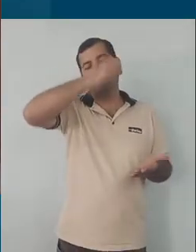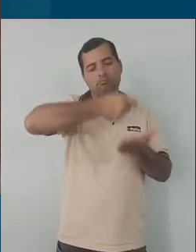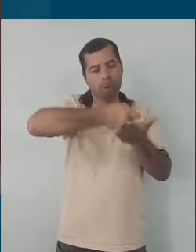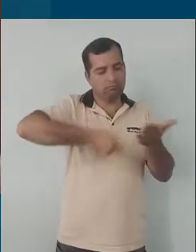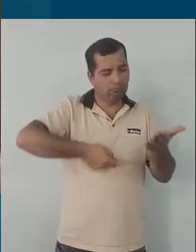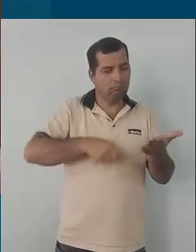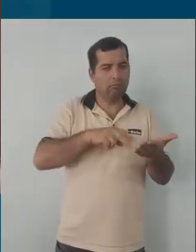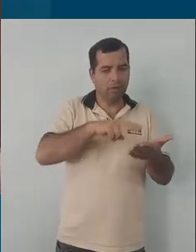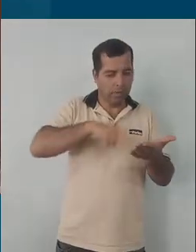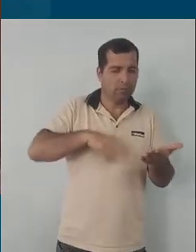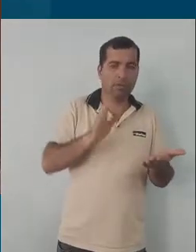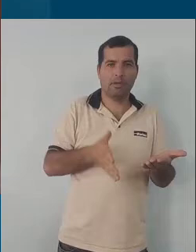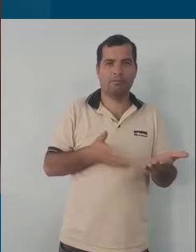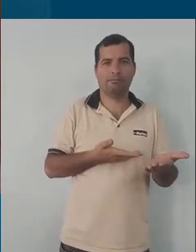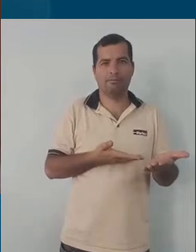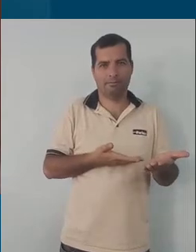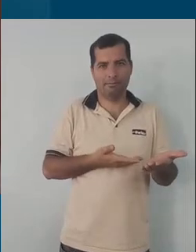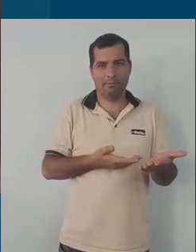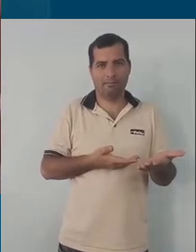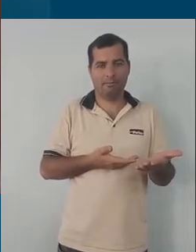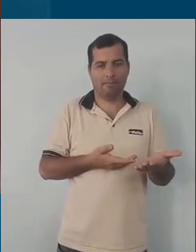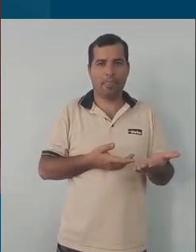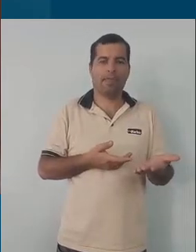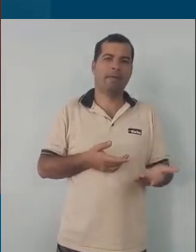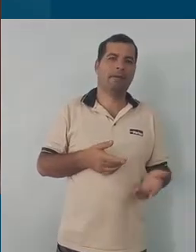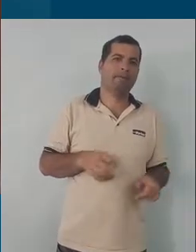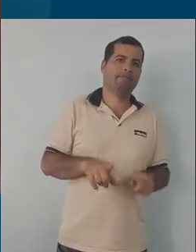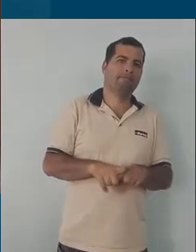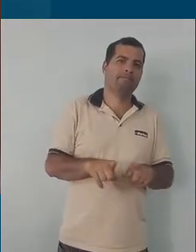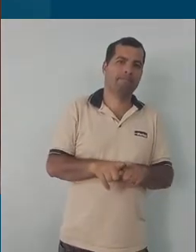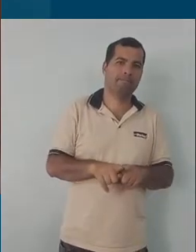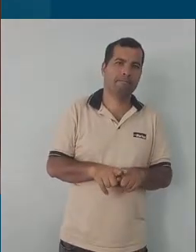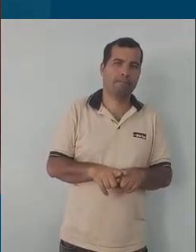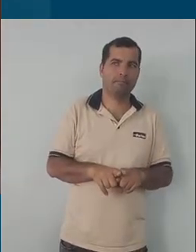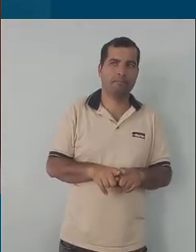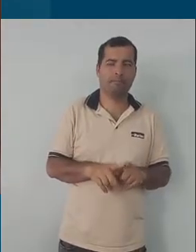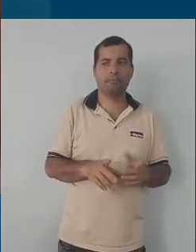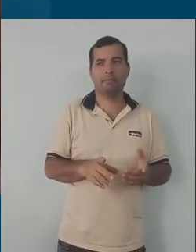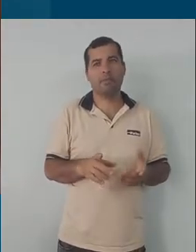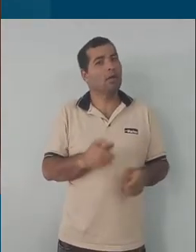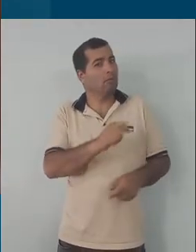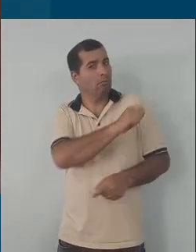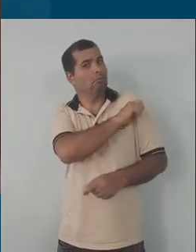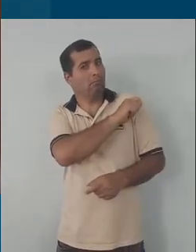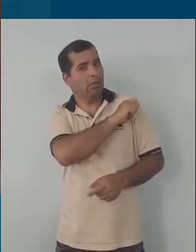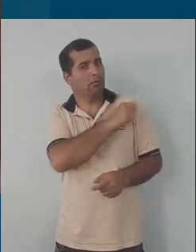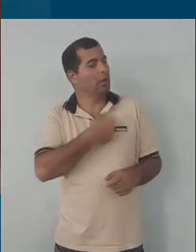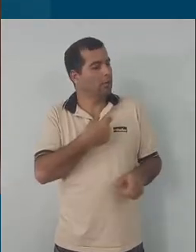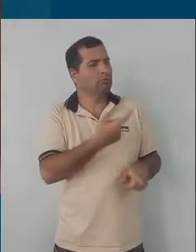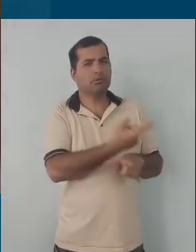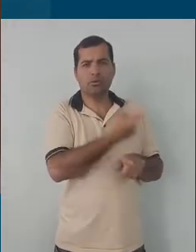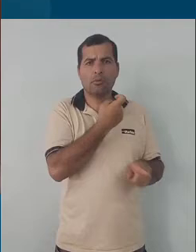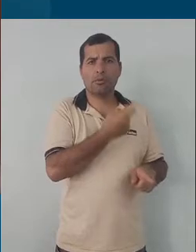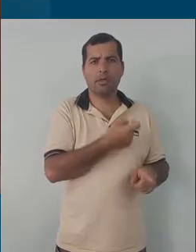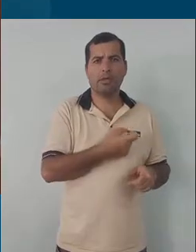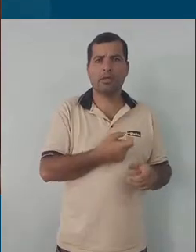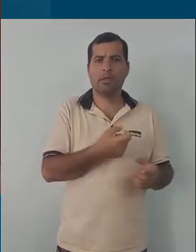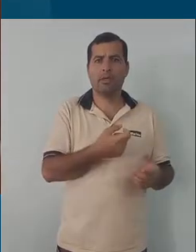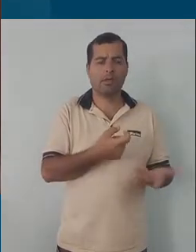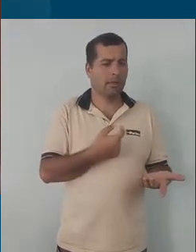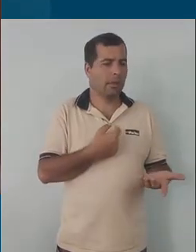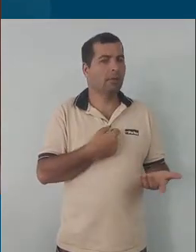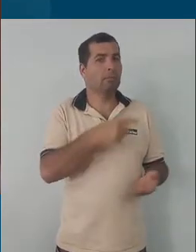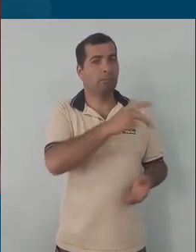Então, outro dia, através de uma aluna, descobri que uma professora